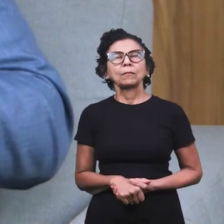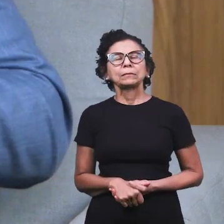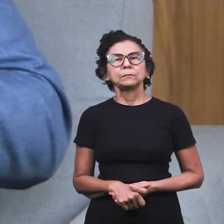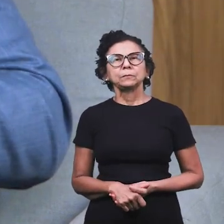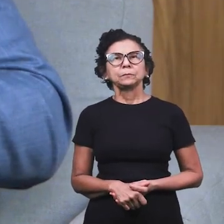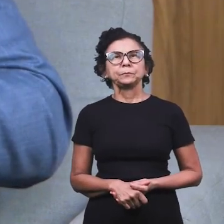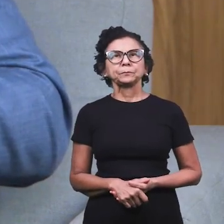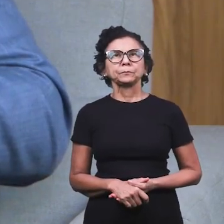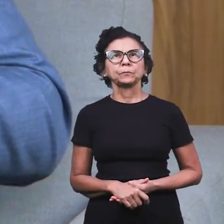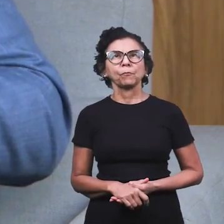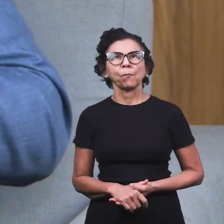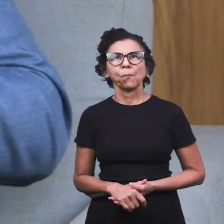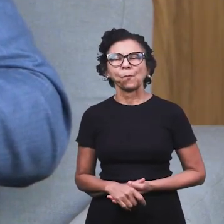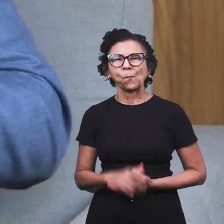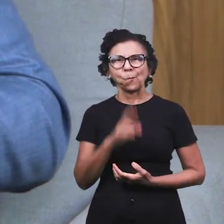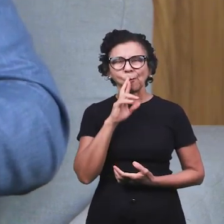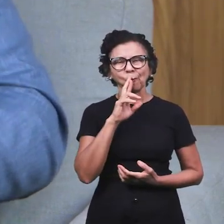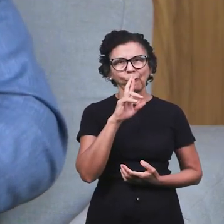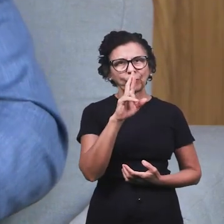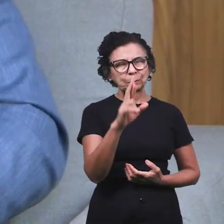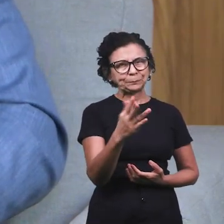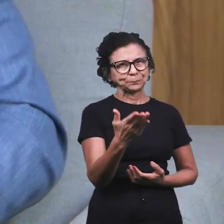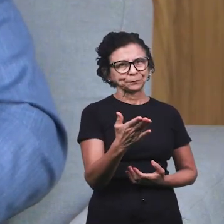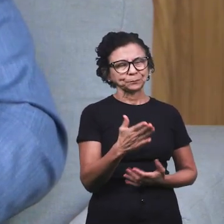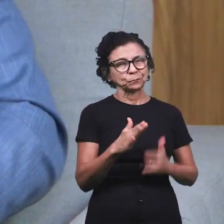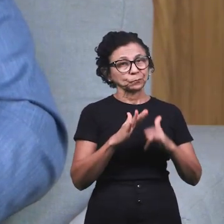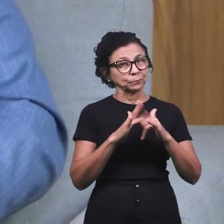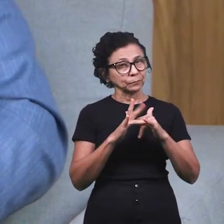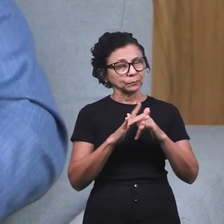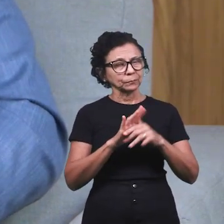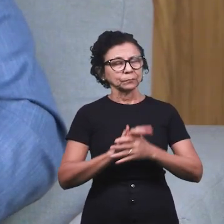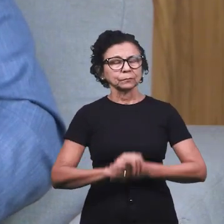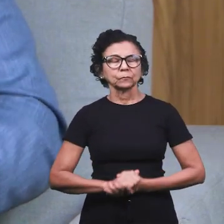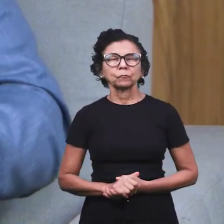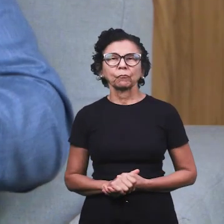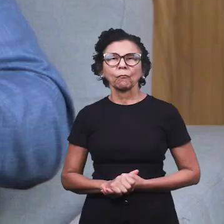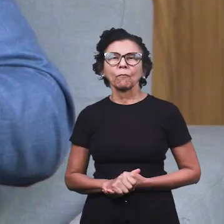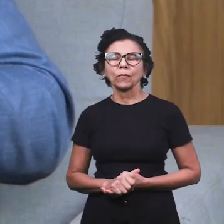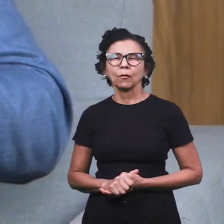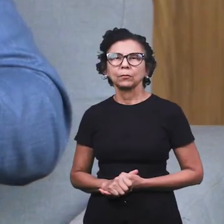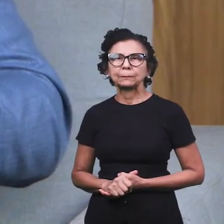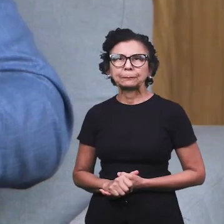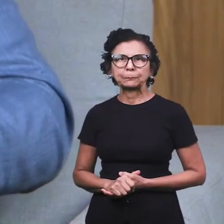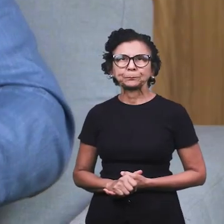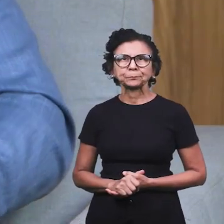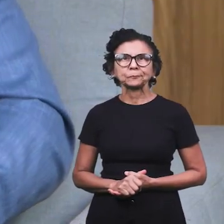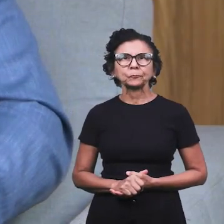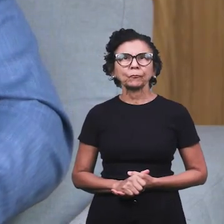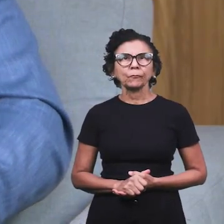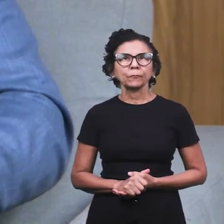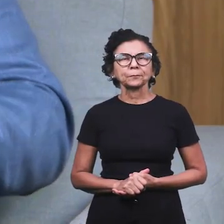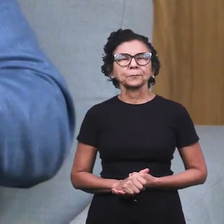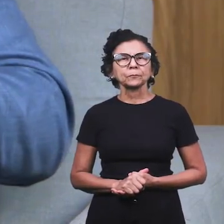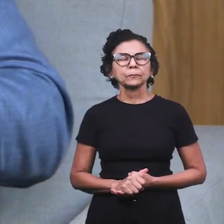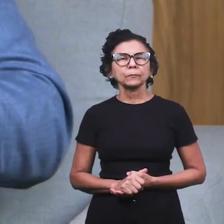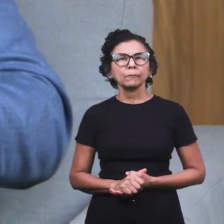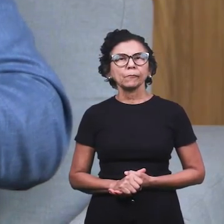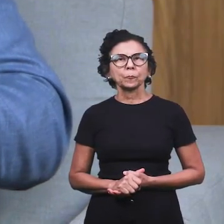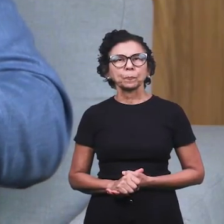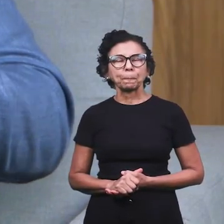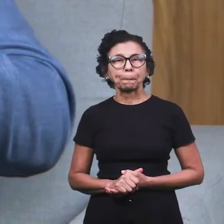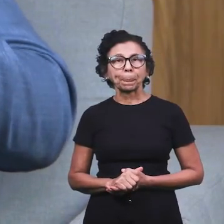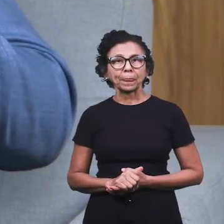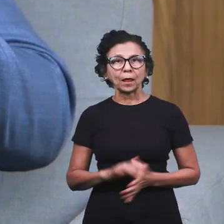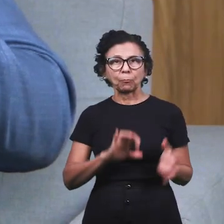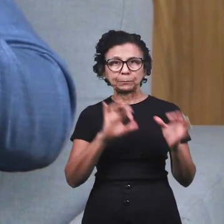um recado aqui para quem está nos assistindo pelo YouTube. Quem está conectado conosco pelo YouTube, pode